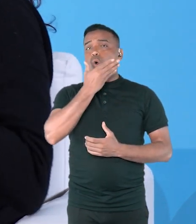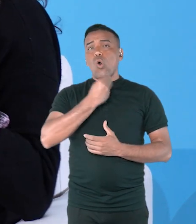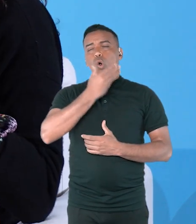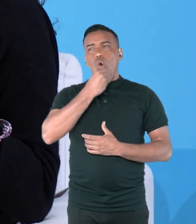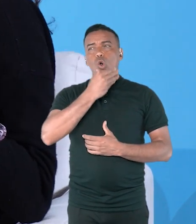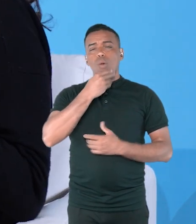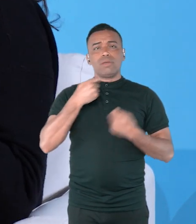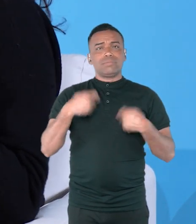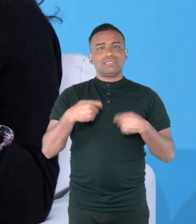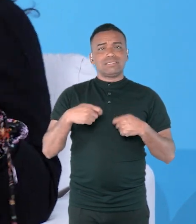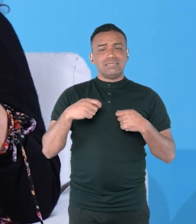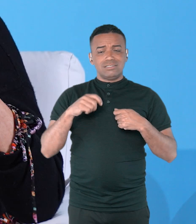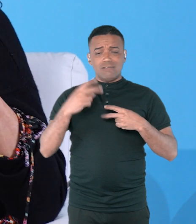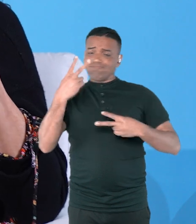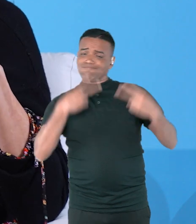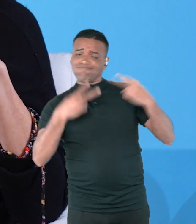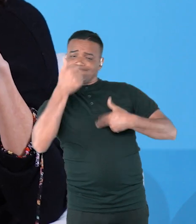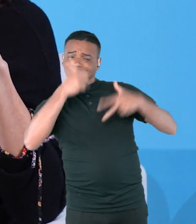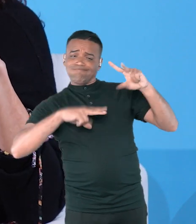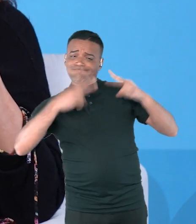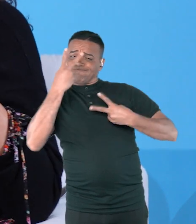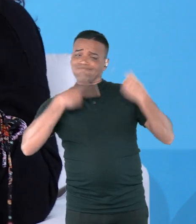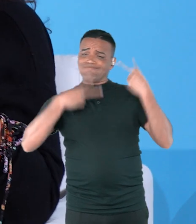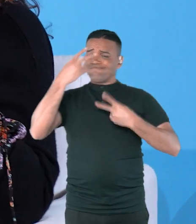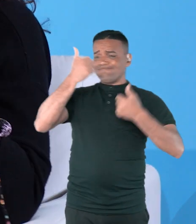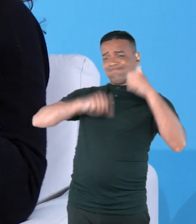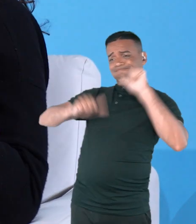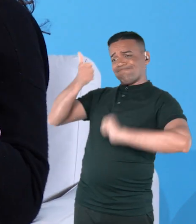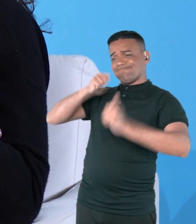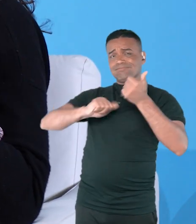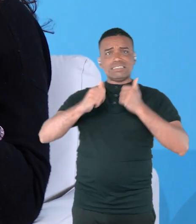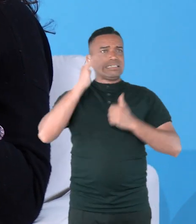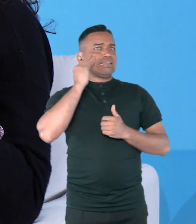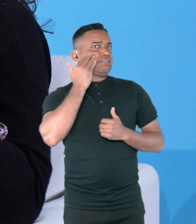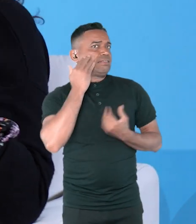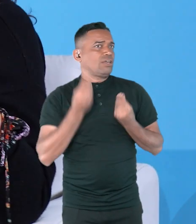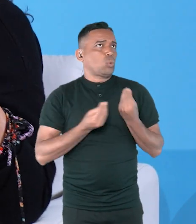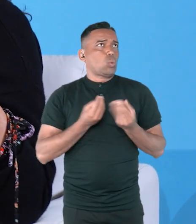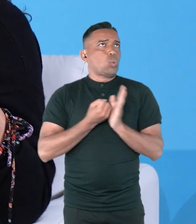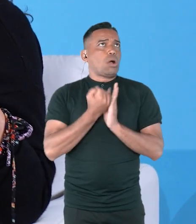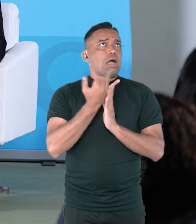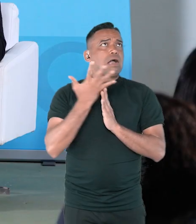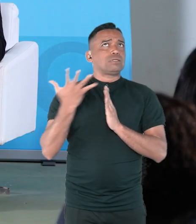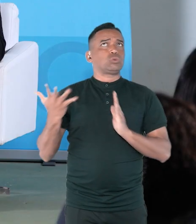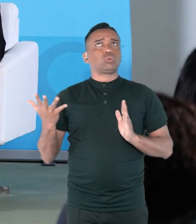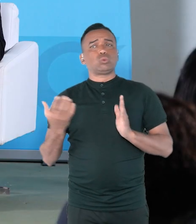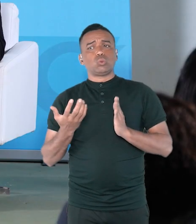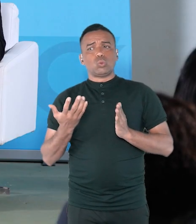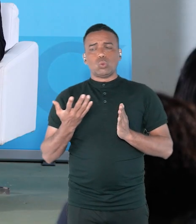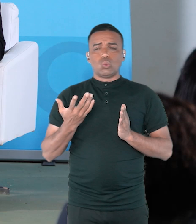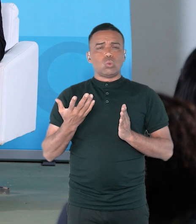que hoje precisa se rever, desse homem que precisa entender o quanto de